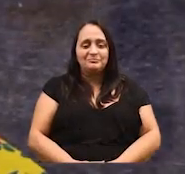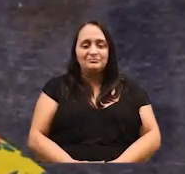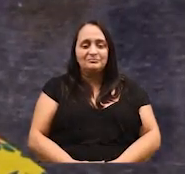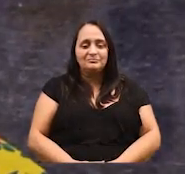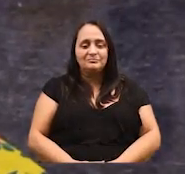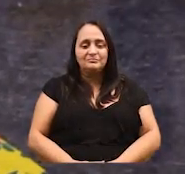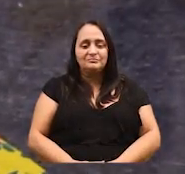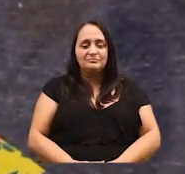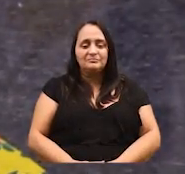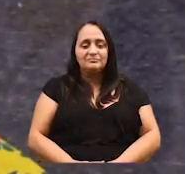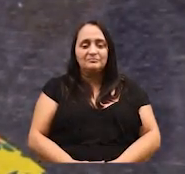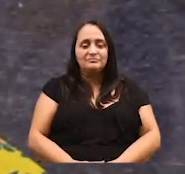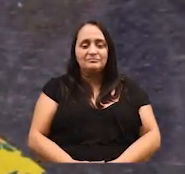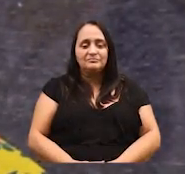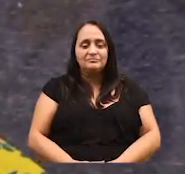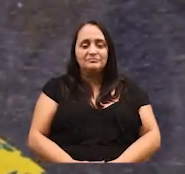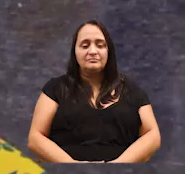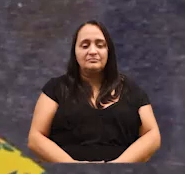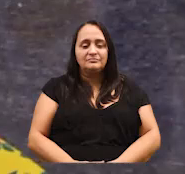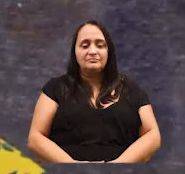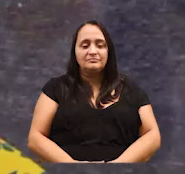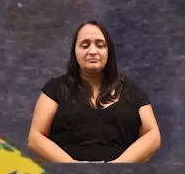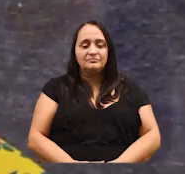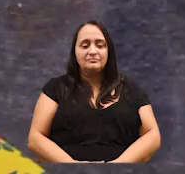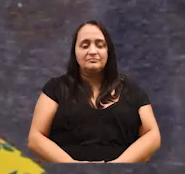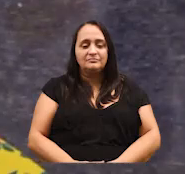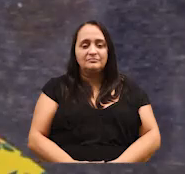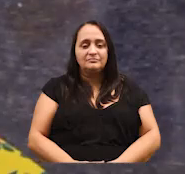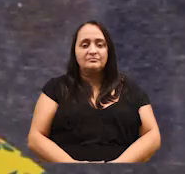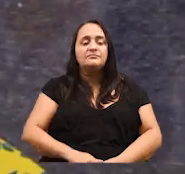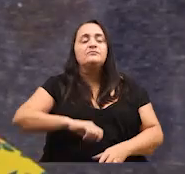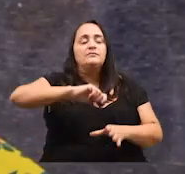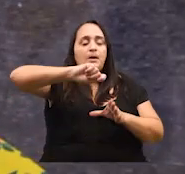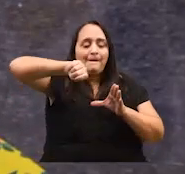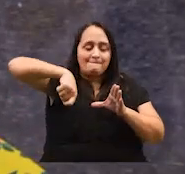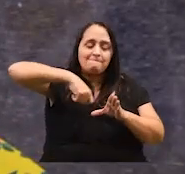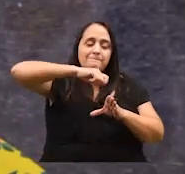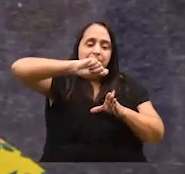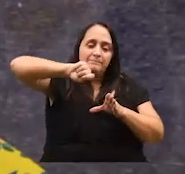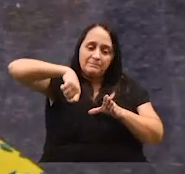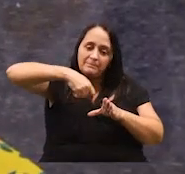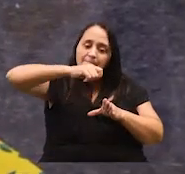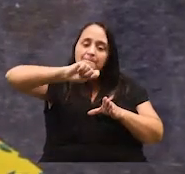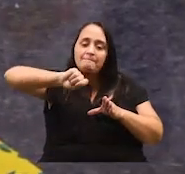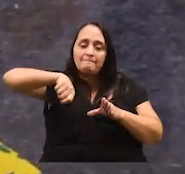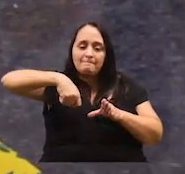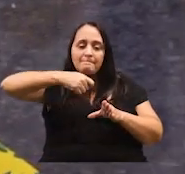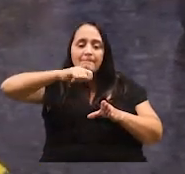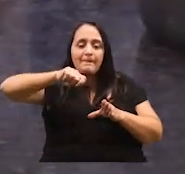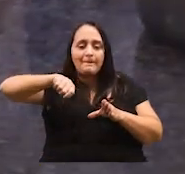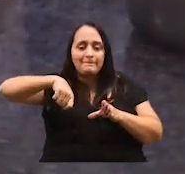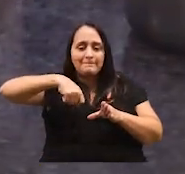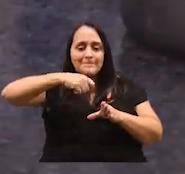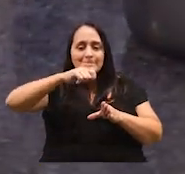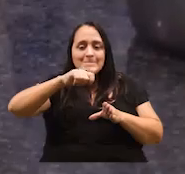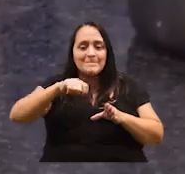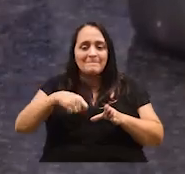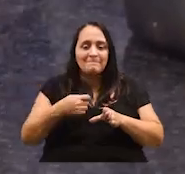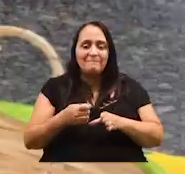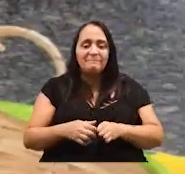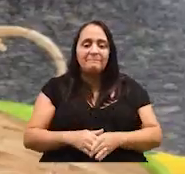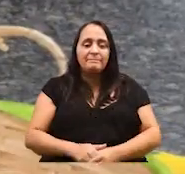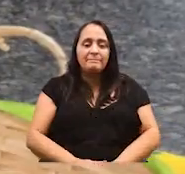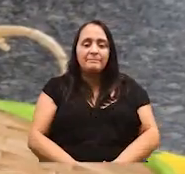Meia xícara de leite. Misturo mais um pouquinho.